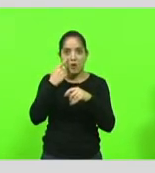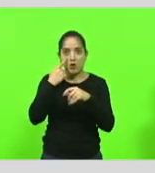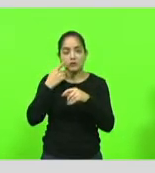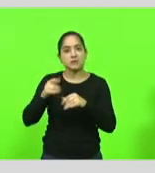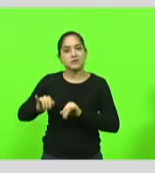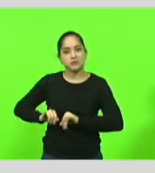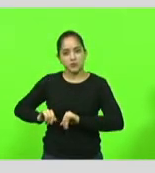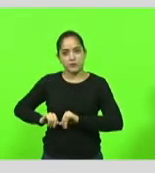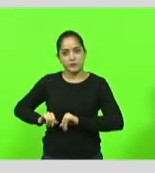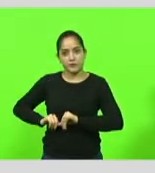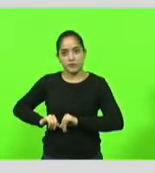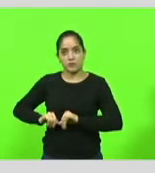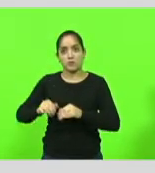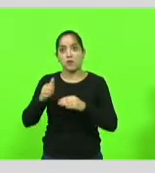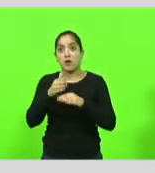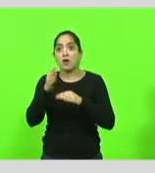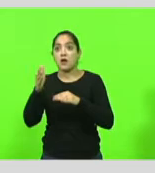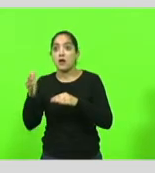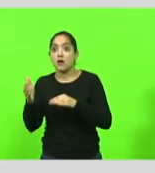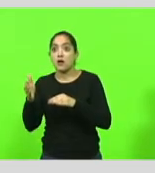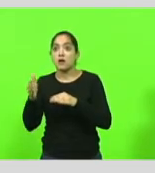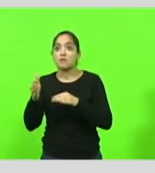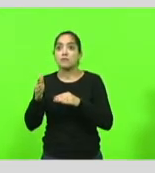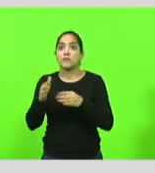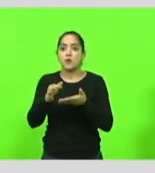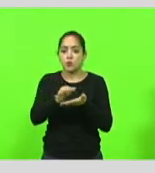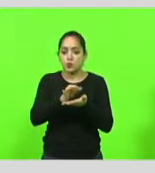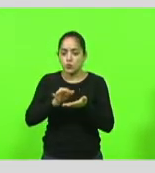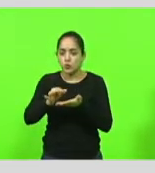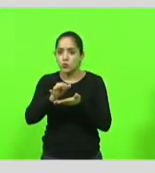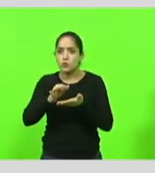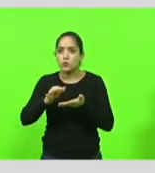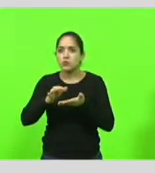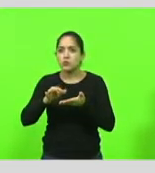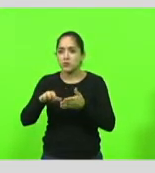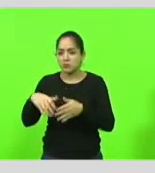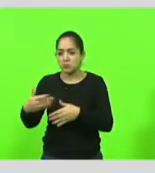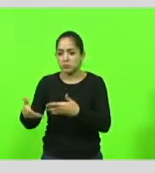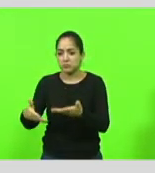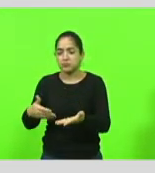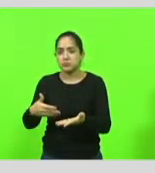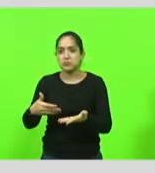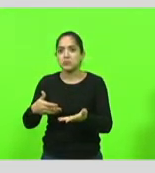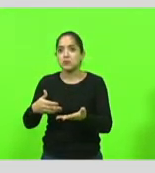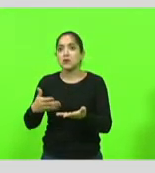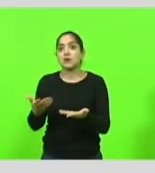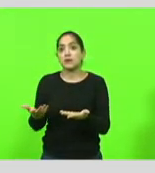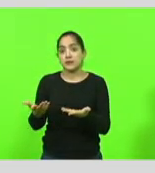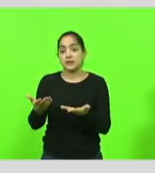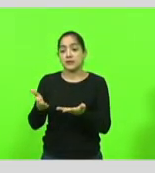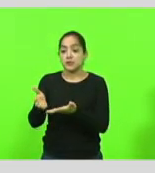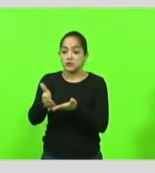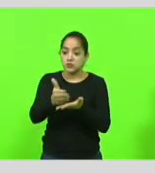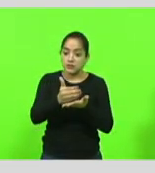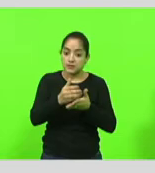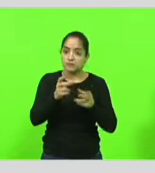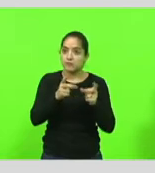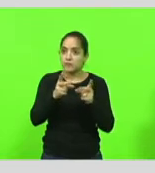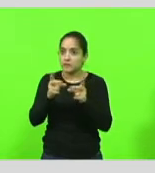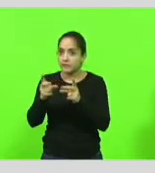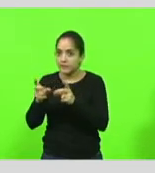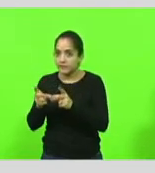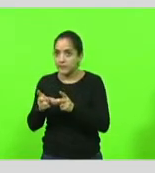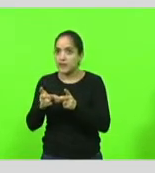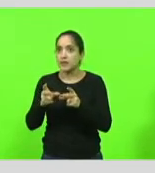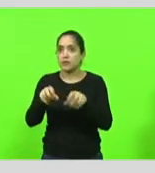truculenta, ao lado dele, as moedas que ele tinha arrecadado durante o dia, durante as vendas, e o isopor quebrado em